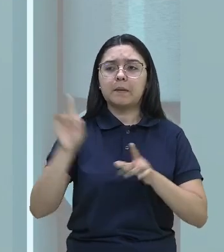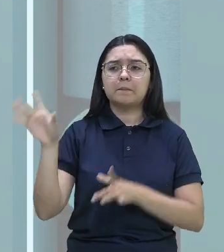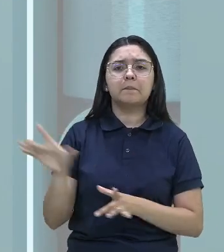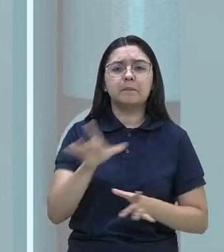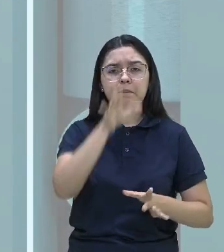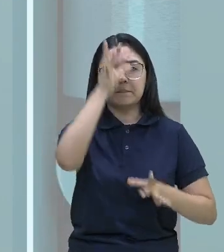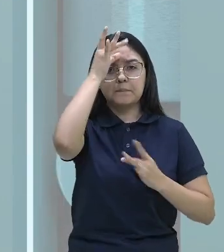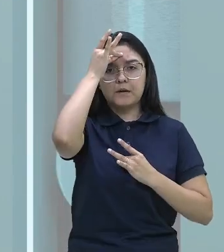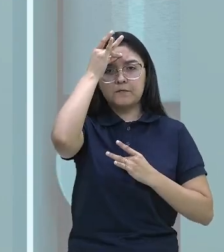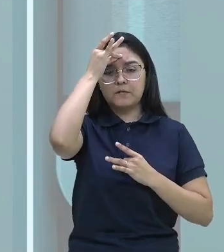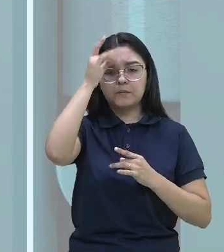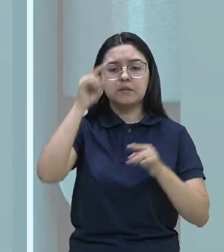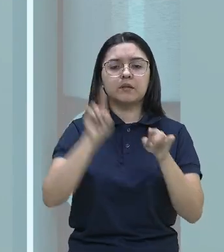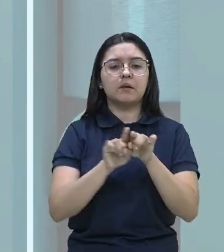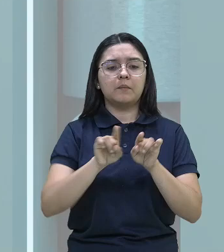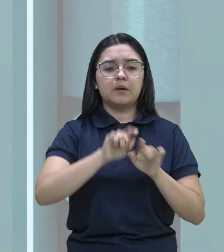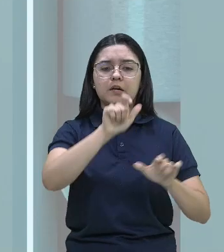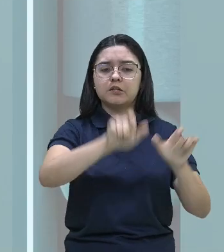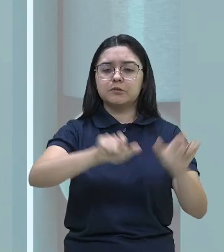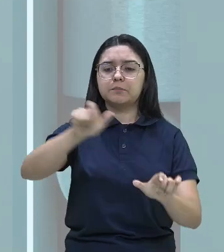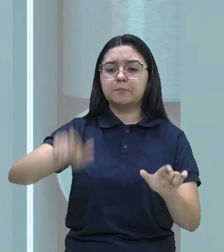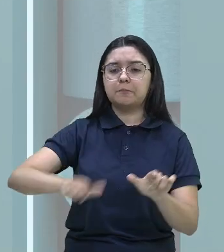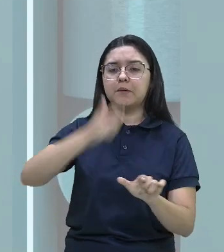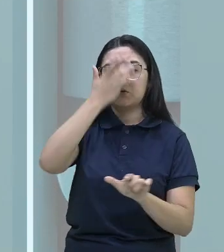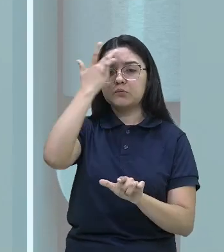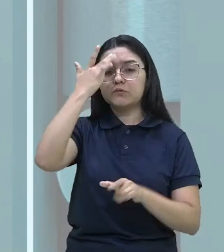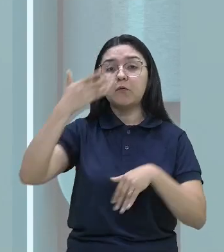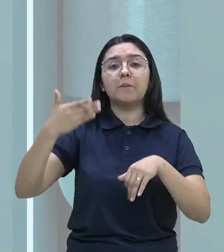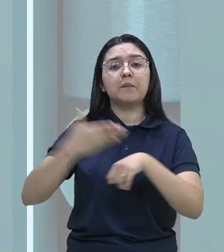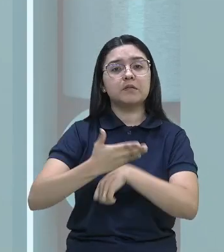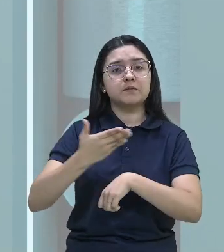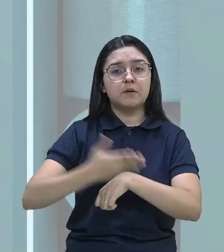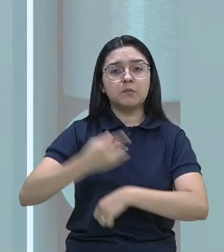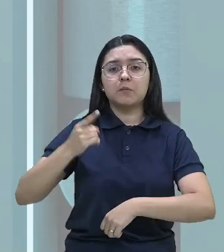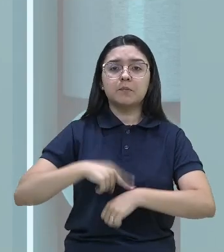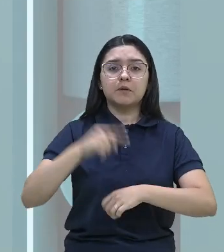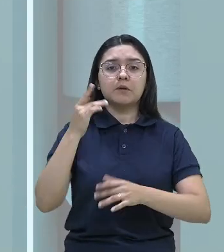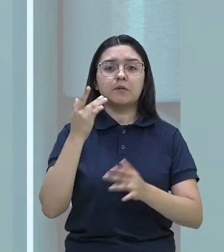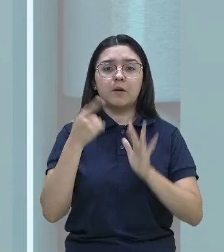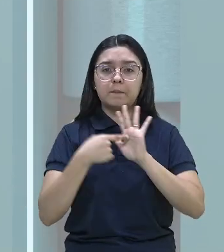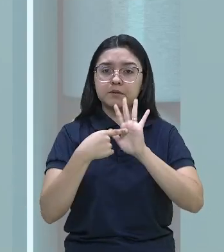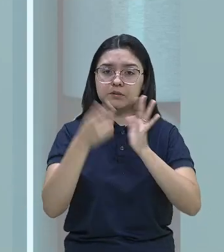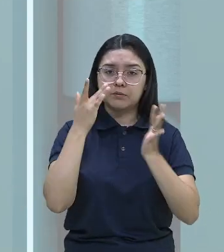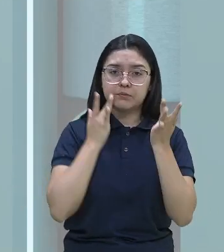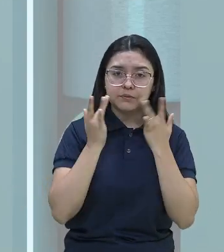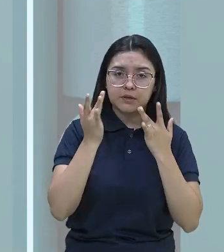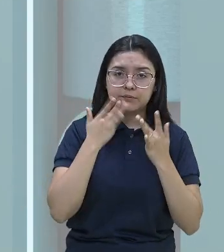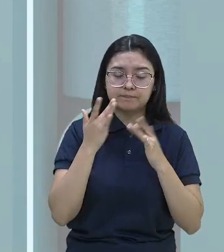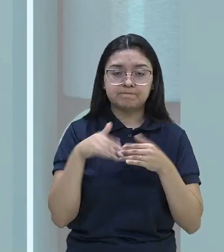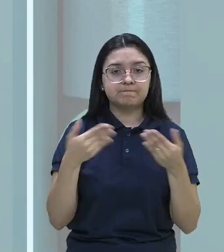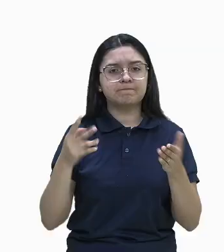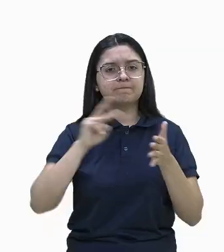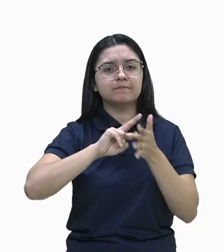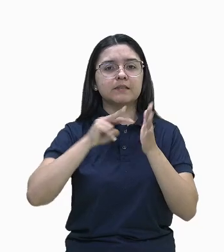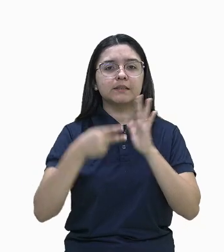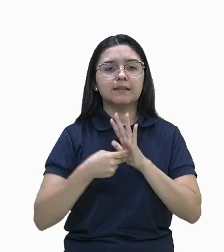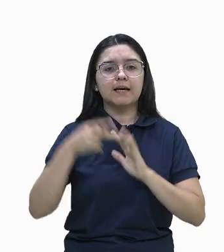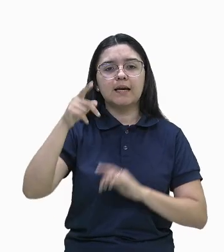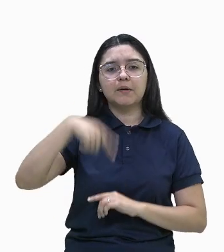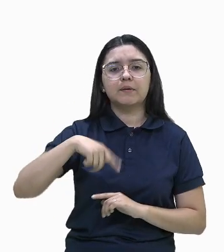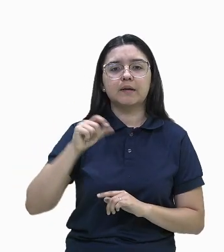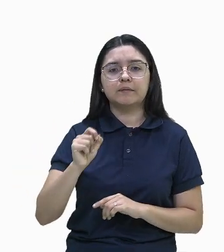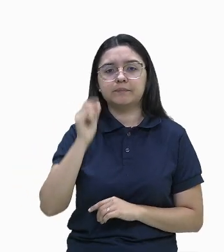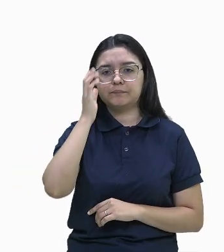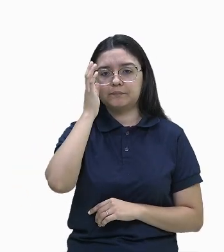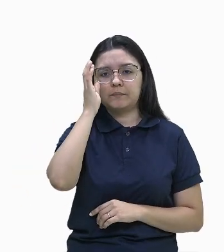performance, né, do público participando desse momento irá acontecer. Então, o que é isso? É uma busca,